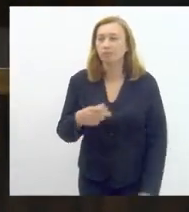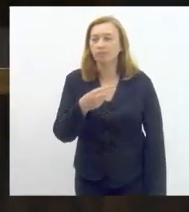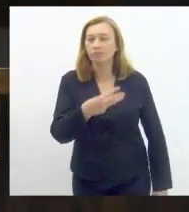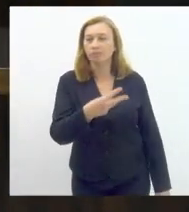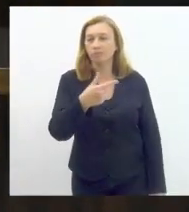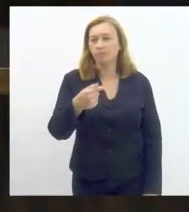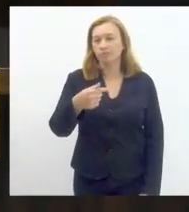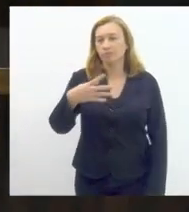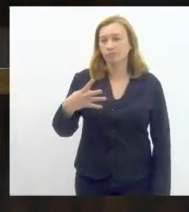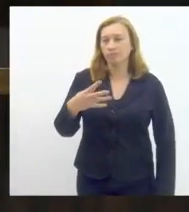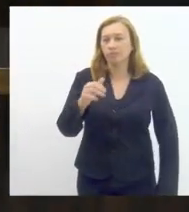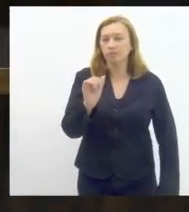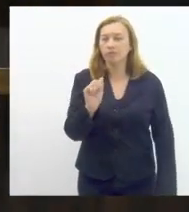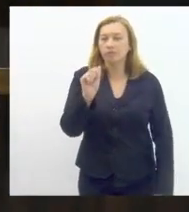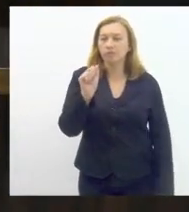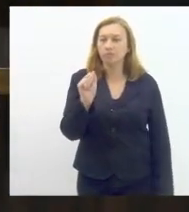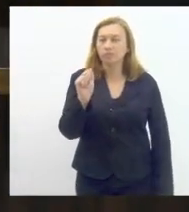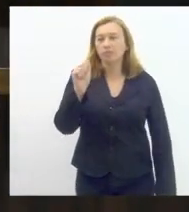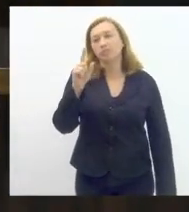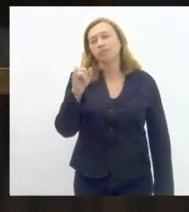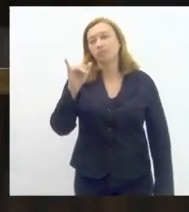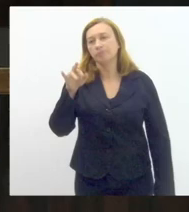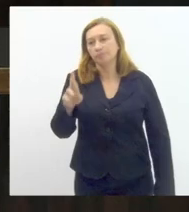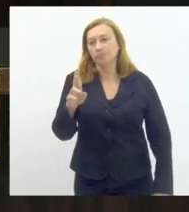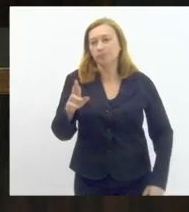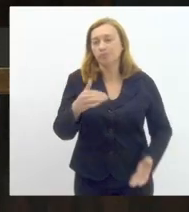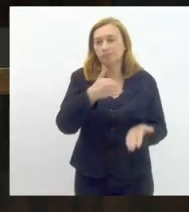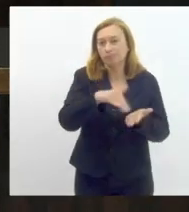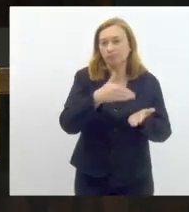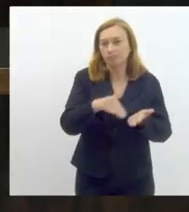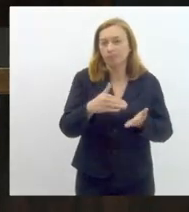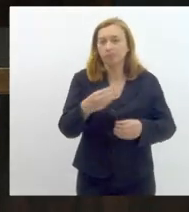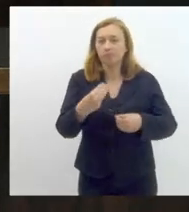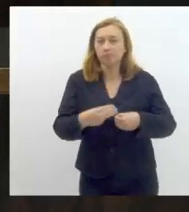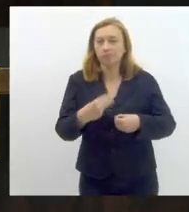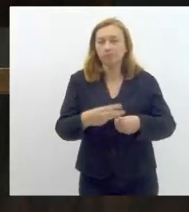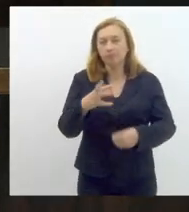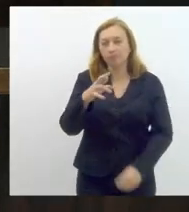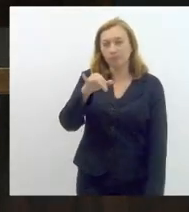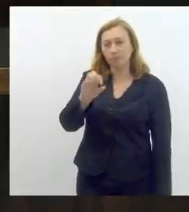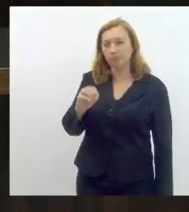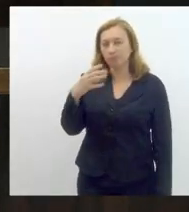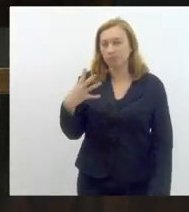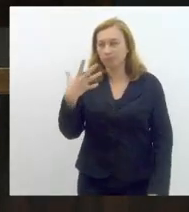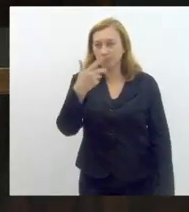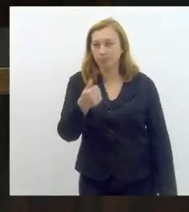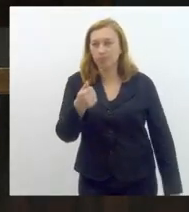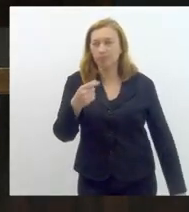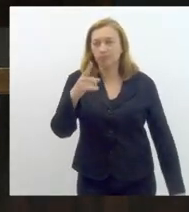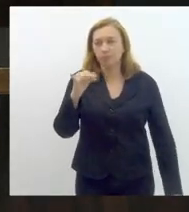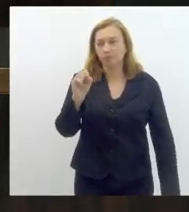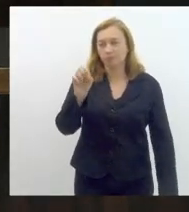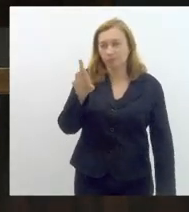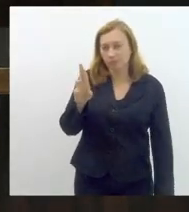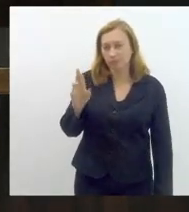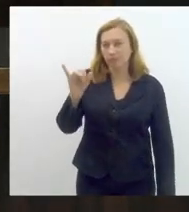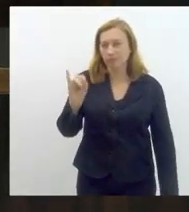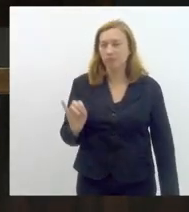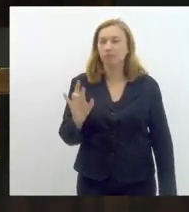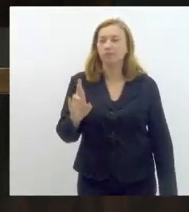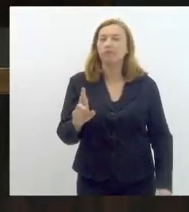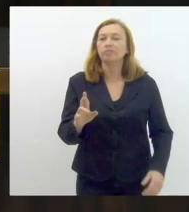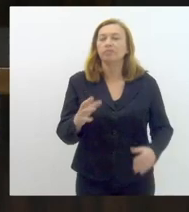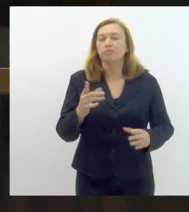Adalmir Cardoso, secretário municipal de Educação de Rio Bonito. Wesley Neves, diretor regional